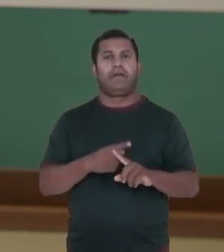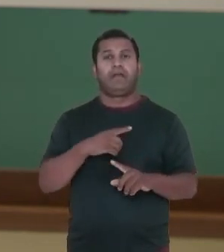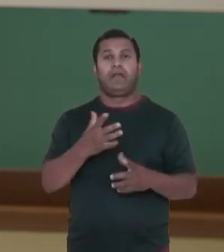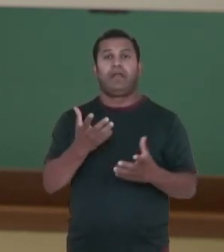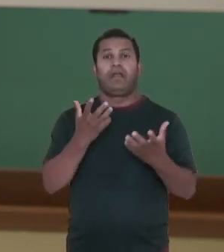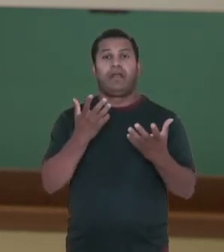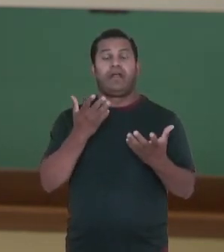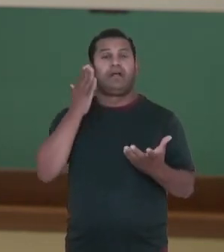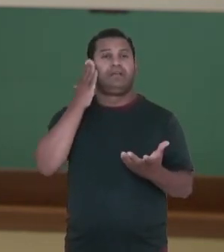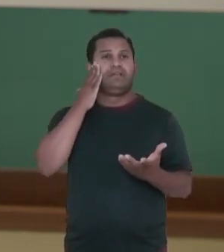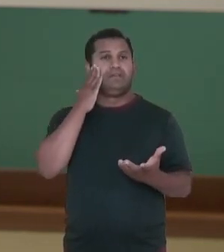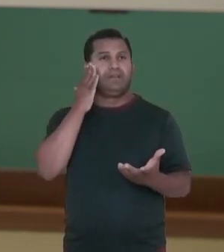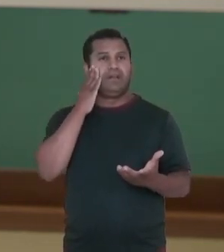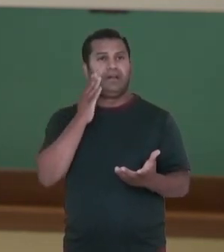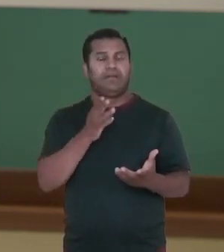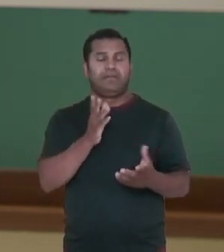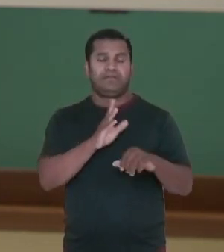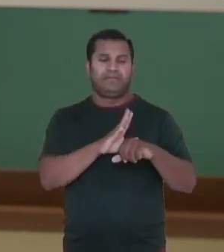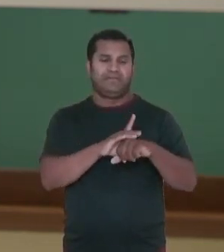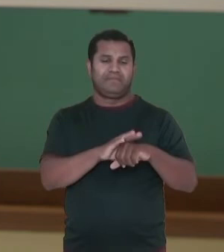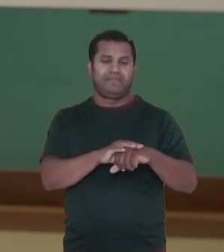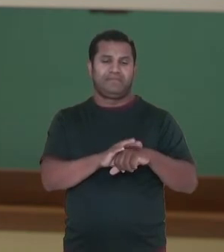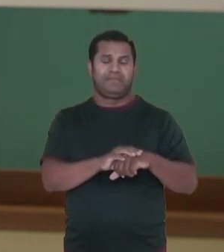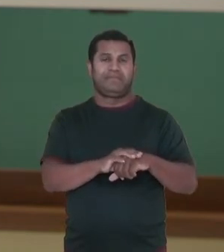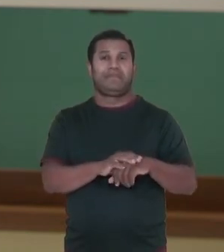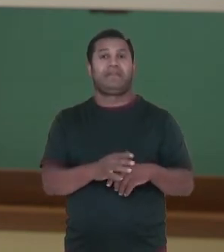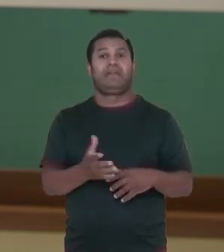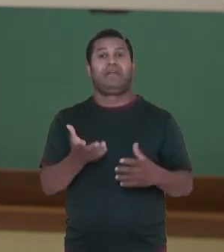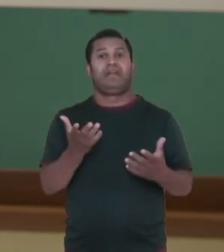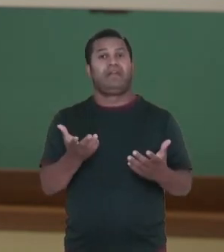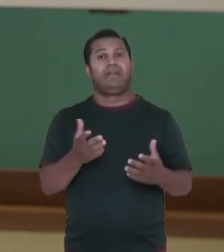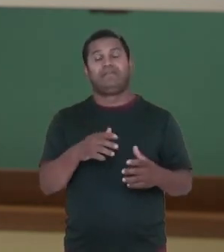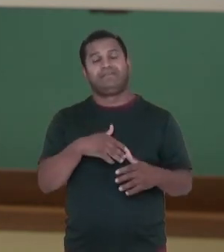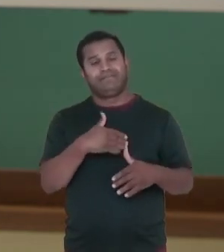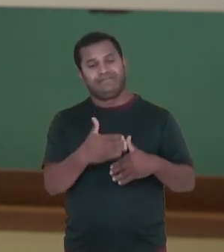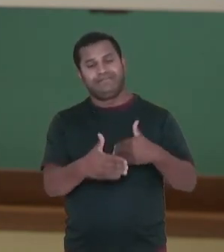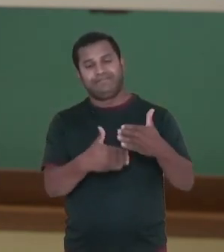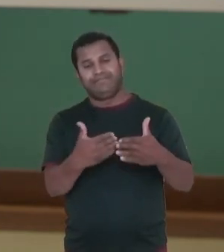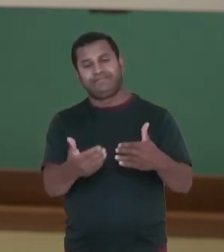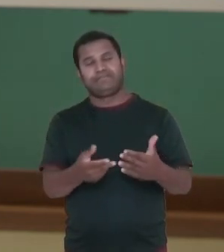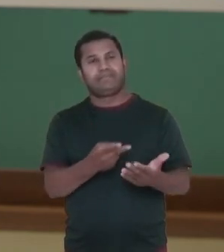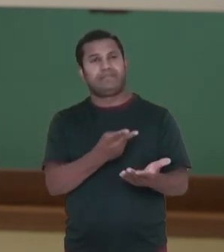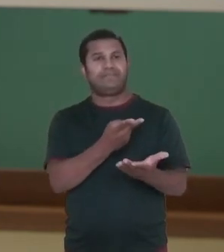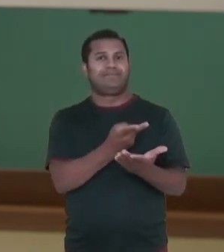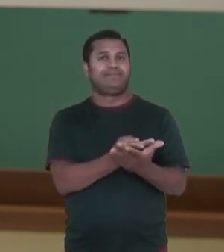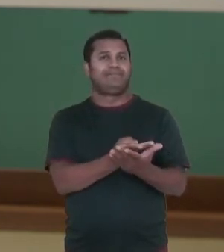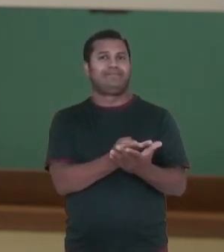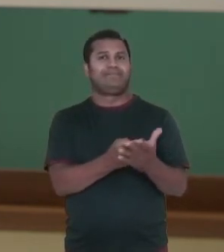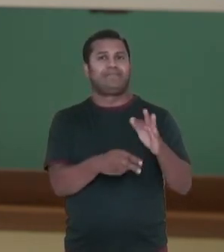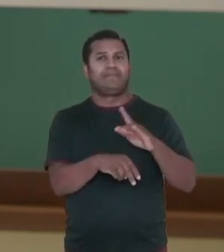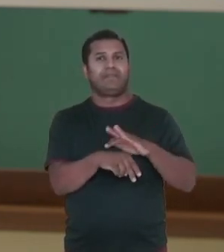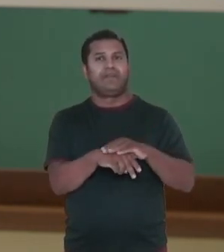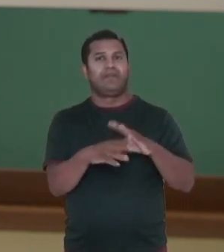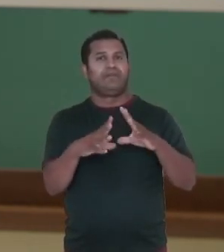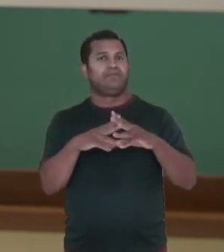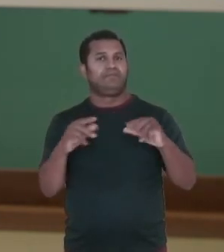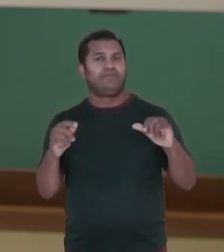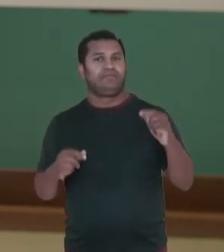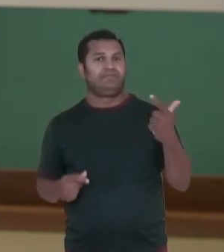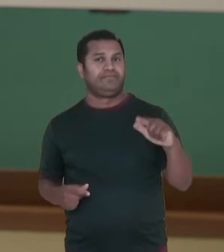fica sob o uso de medicação, aqueles remédios acabam dando outros efeitos colaterais, né? E o que que eu